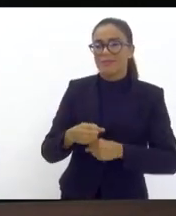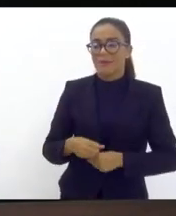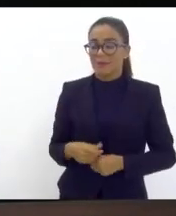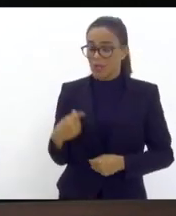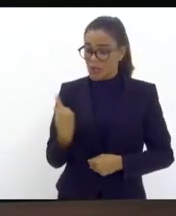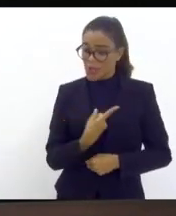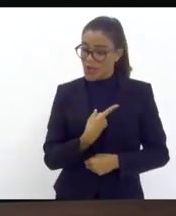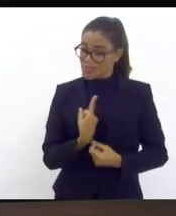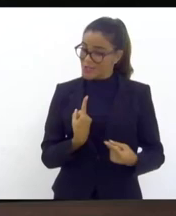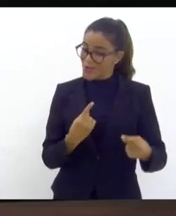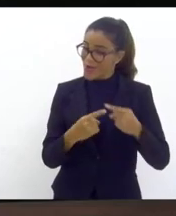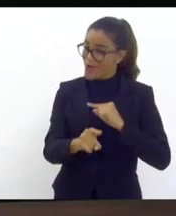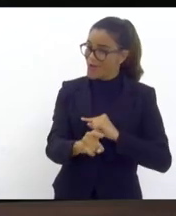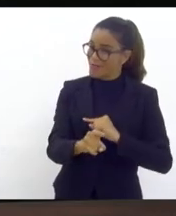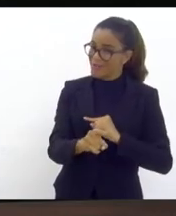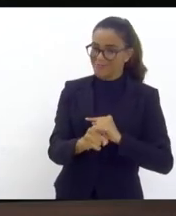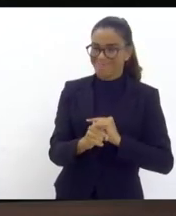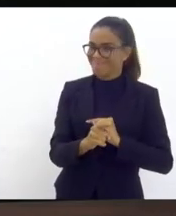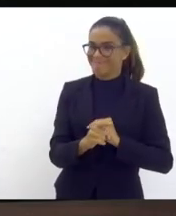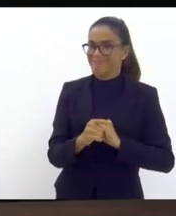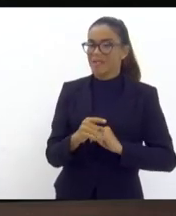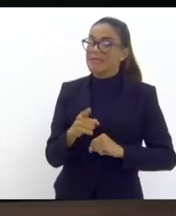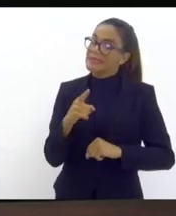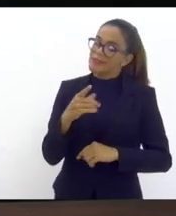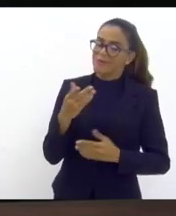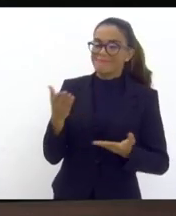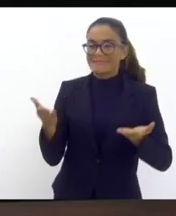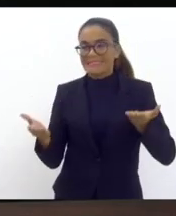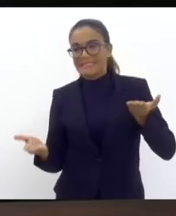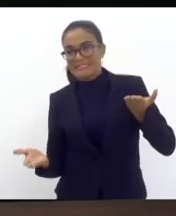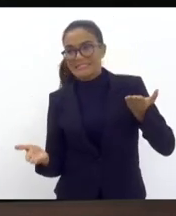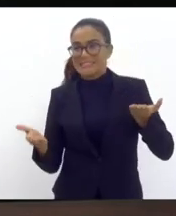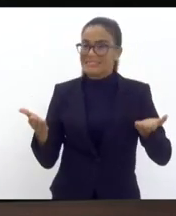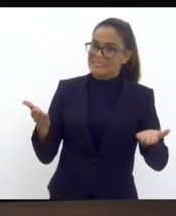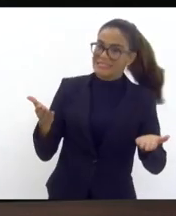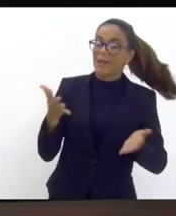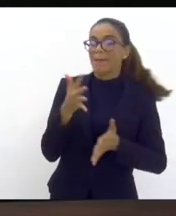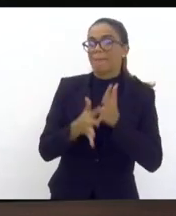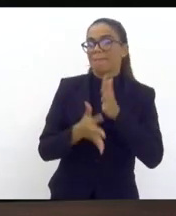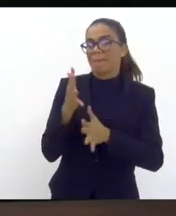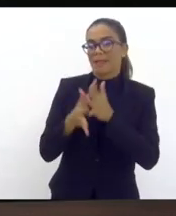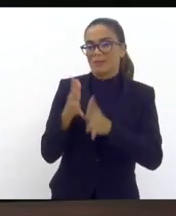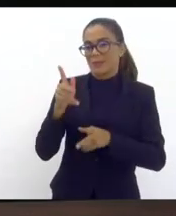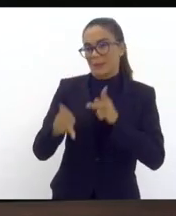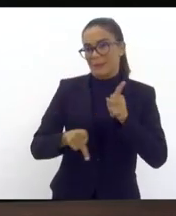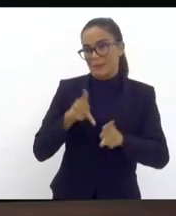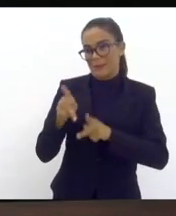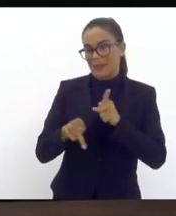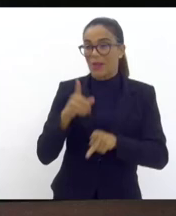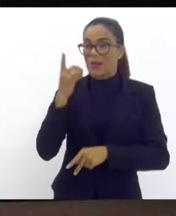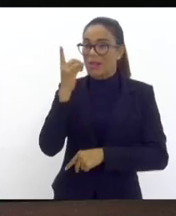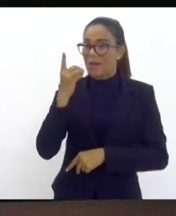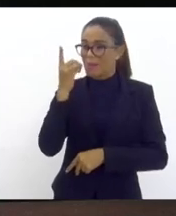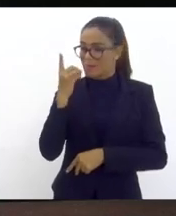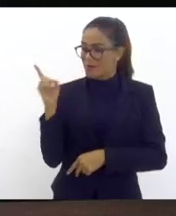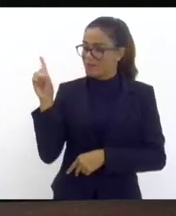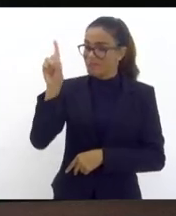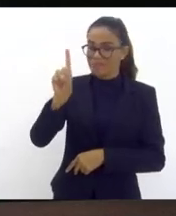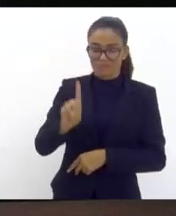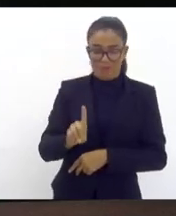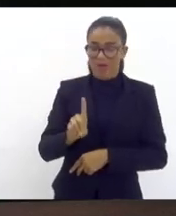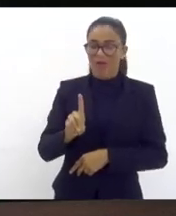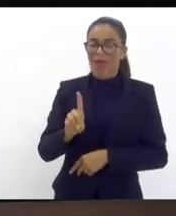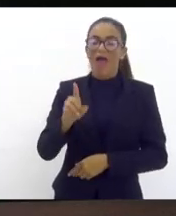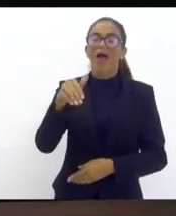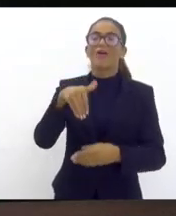isso o esse peso prejudica muito a população do nosso Estado quando um deputado vem aqui e Vota